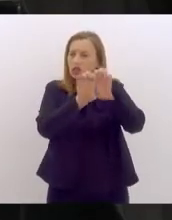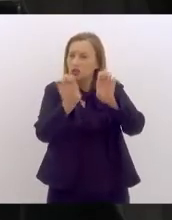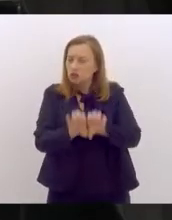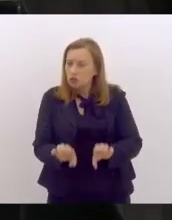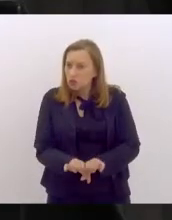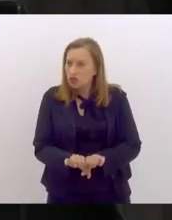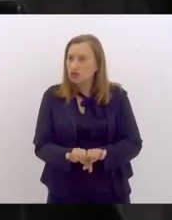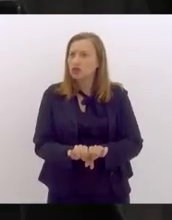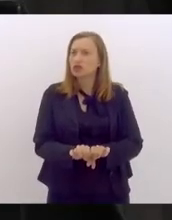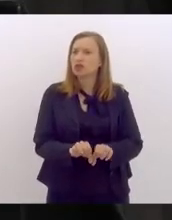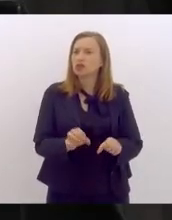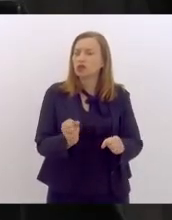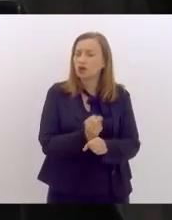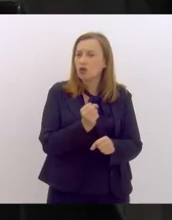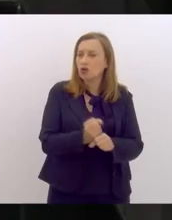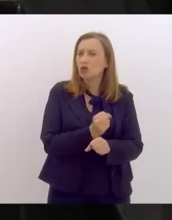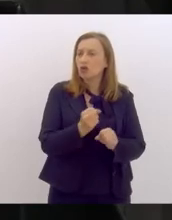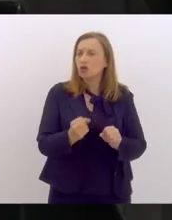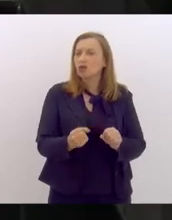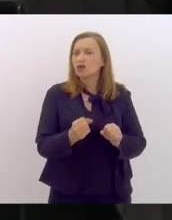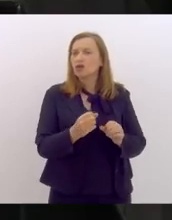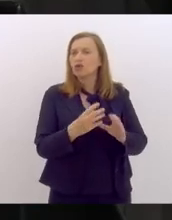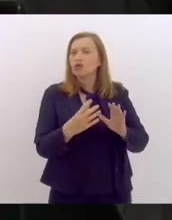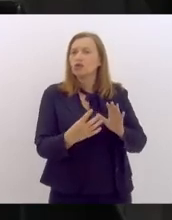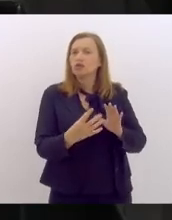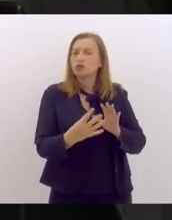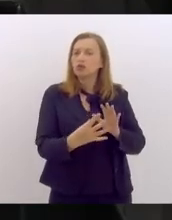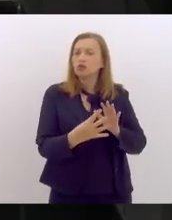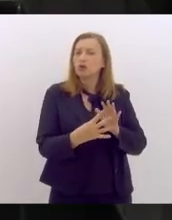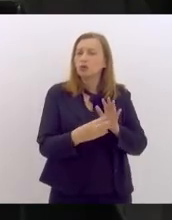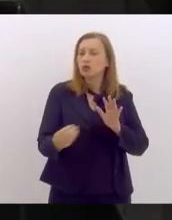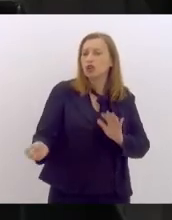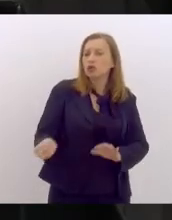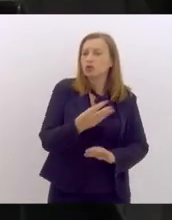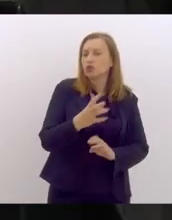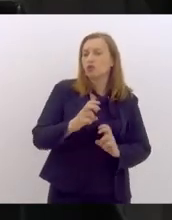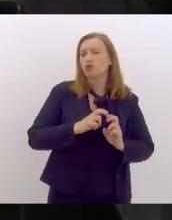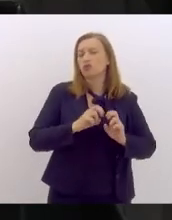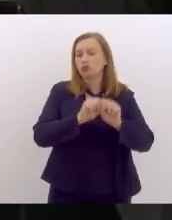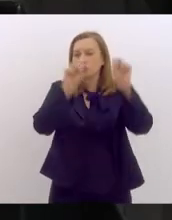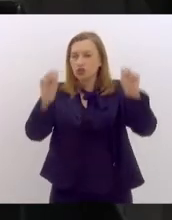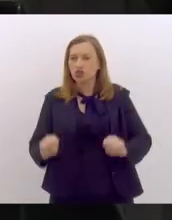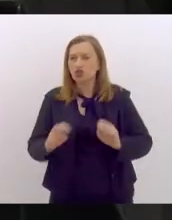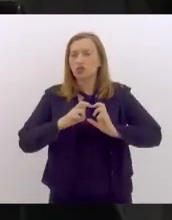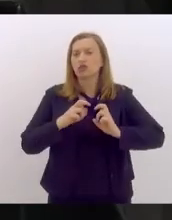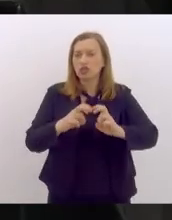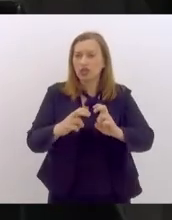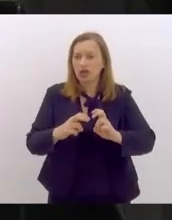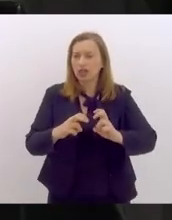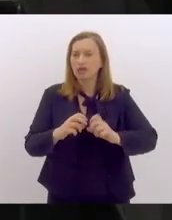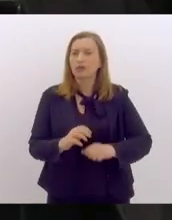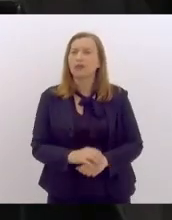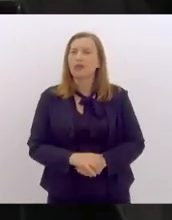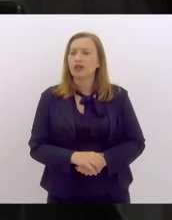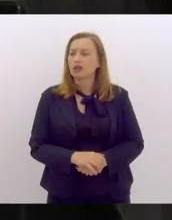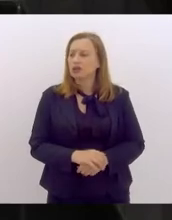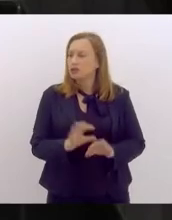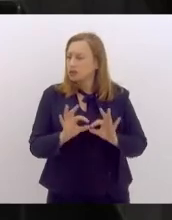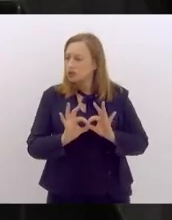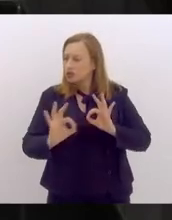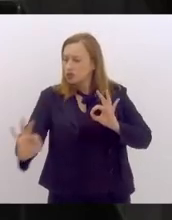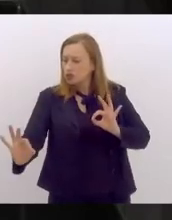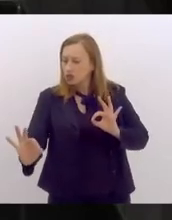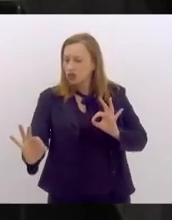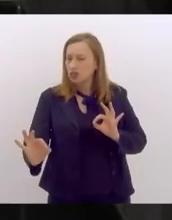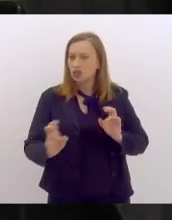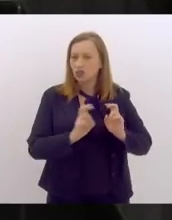Janeiro entre eles a modernização do sistema de trens que se modernizar se acertar o problema do da distância lá do